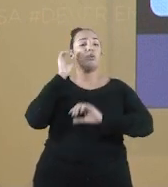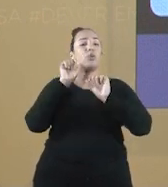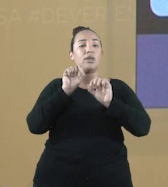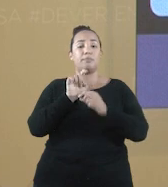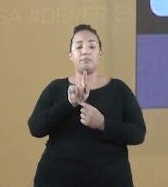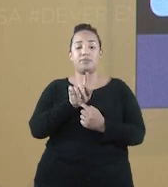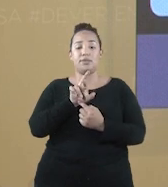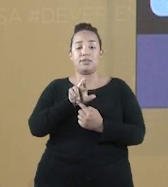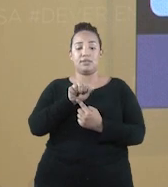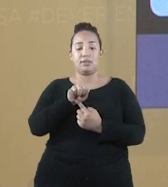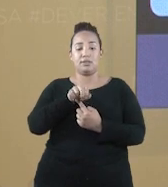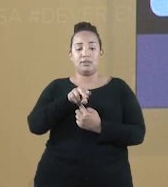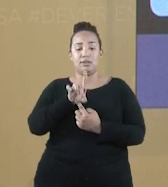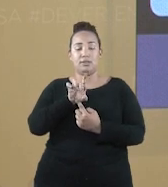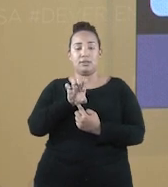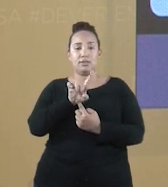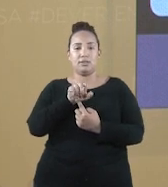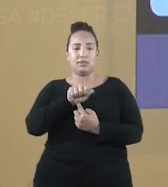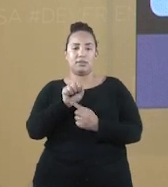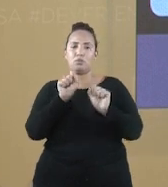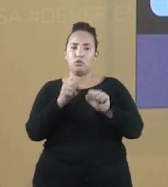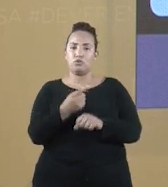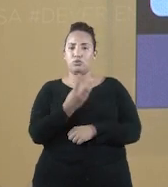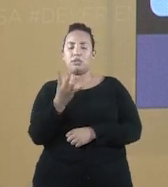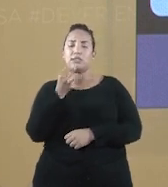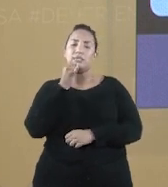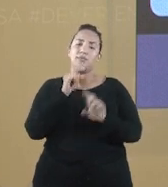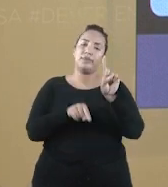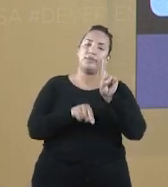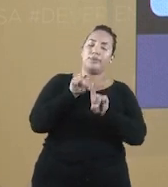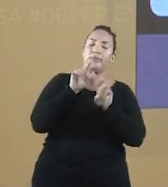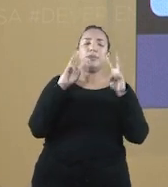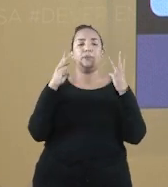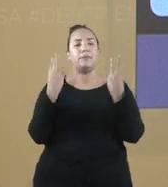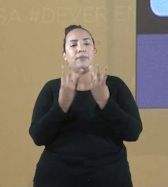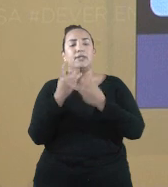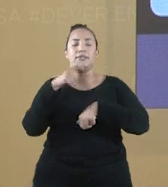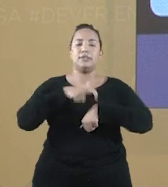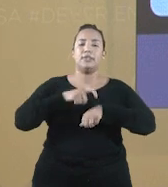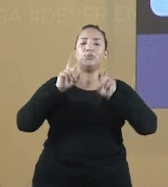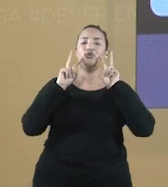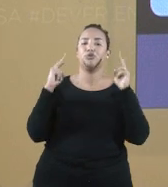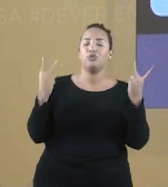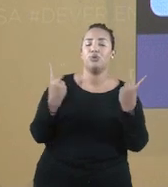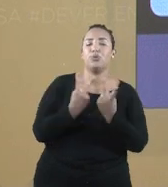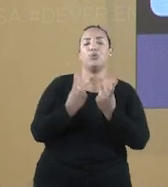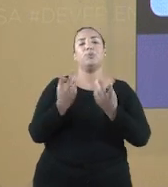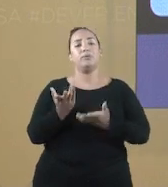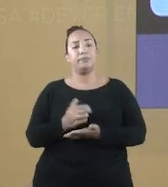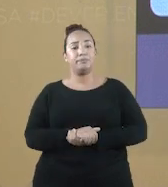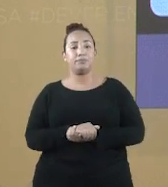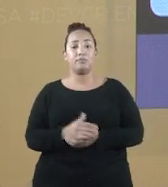grandeza aquilo que pode ser quantificado, como comprimento, temperatura, massa, tempo, volume,